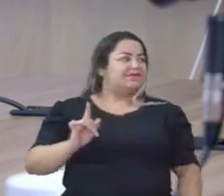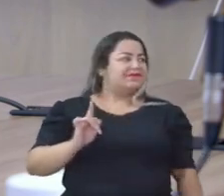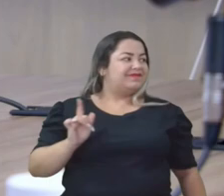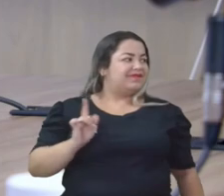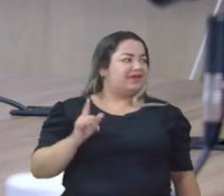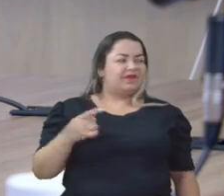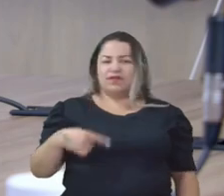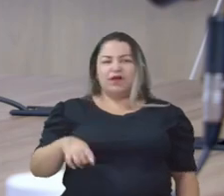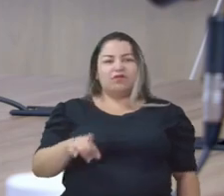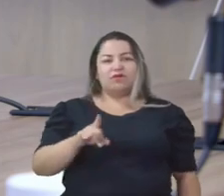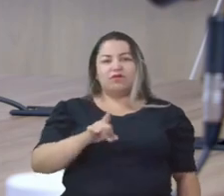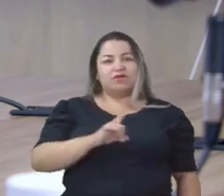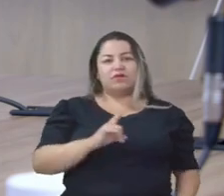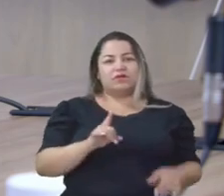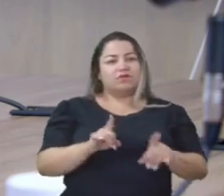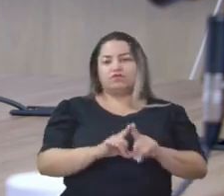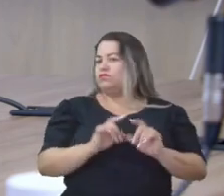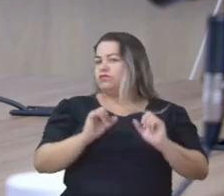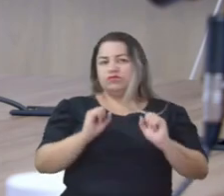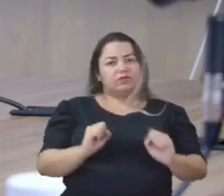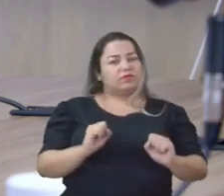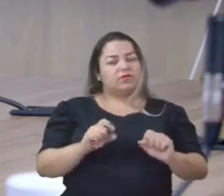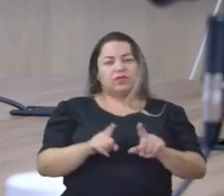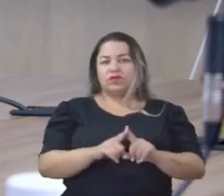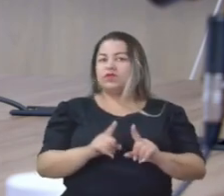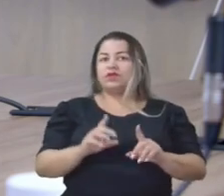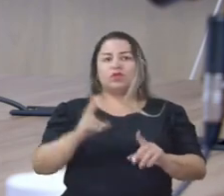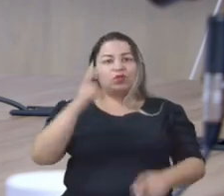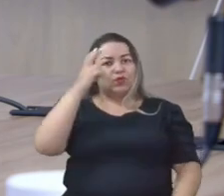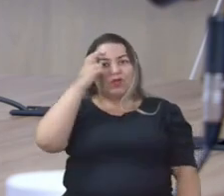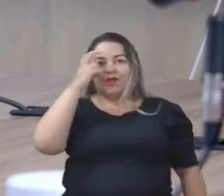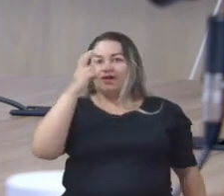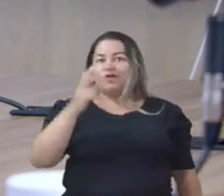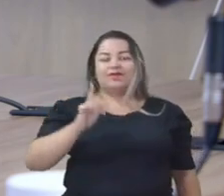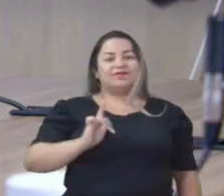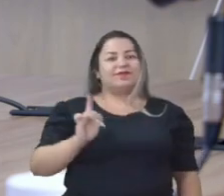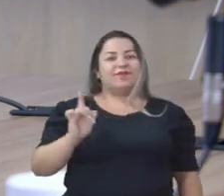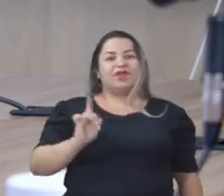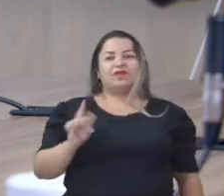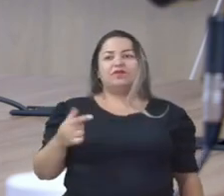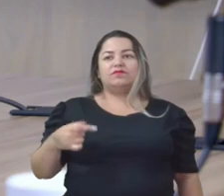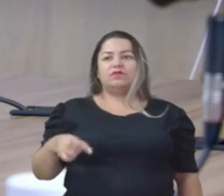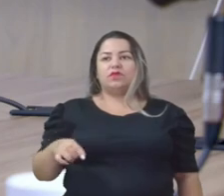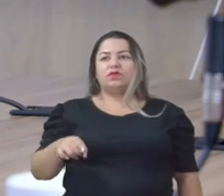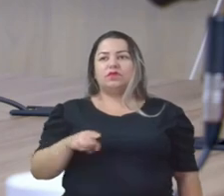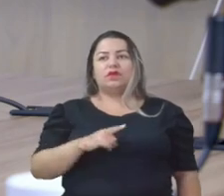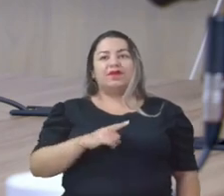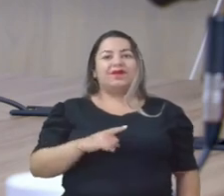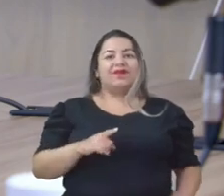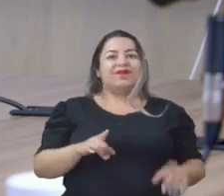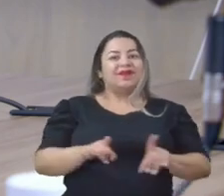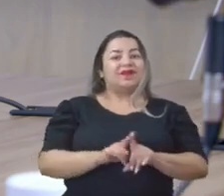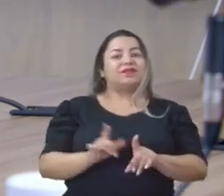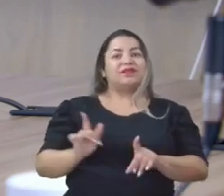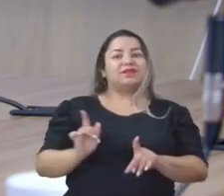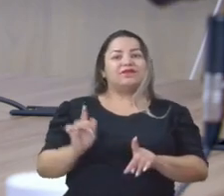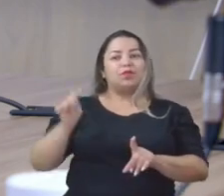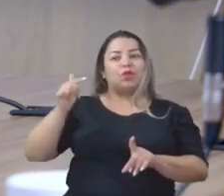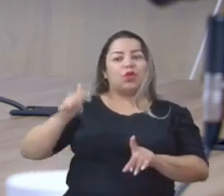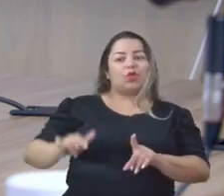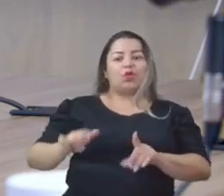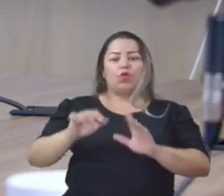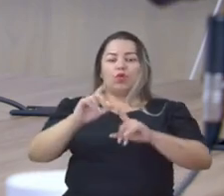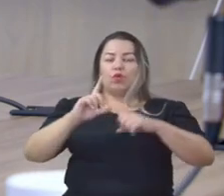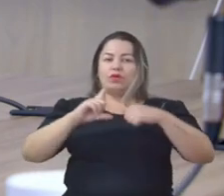também direito a poder desempenhar a nossa cultura. Isso de forma muito simples, você pode pegar e ler exatamente o que cada um desses